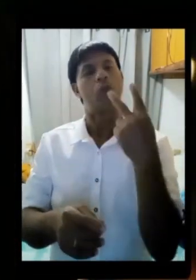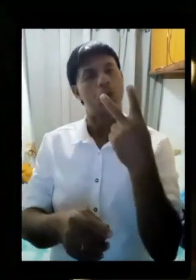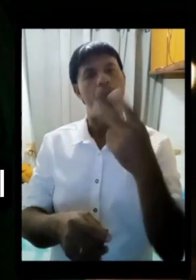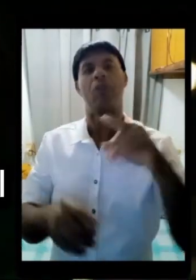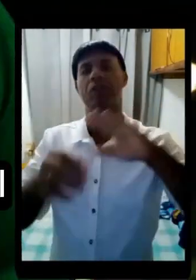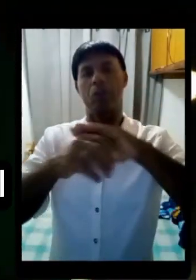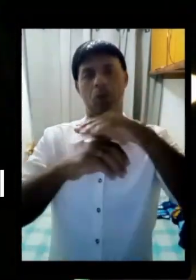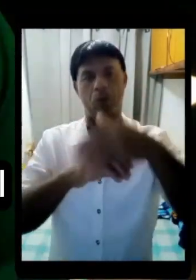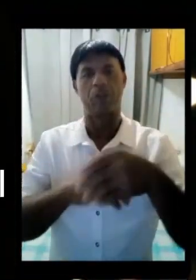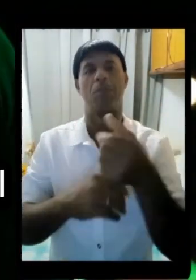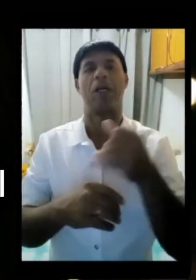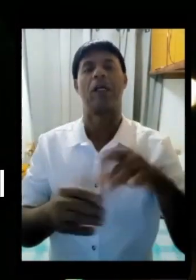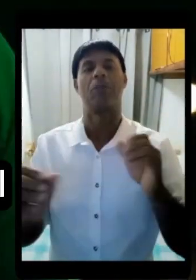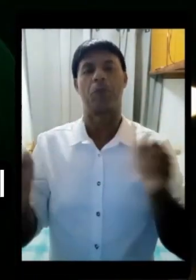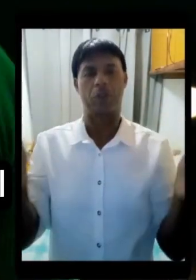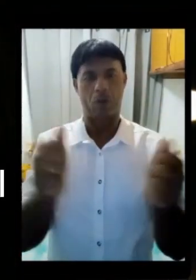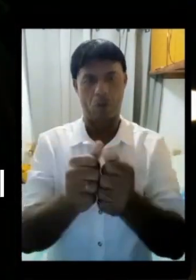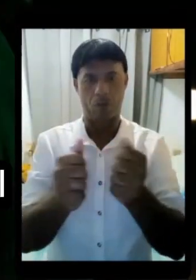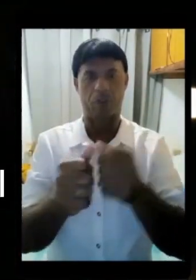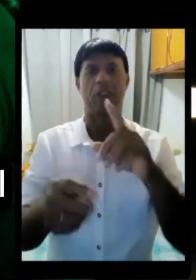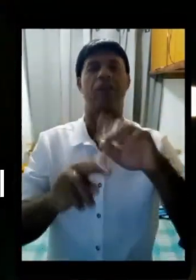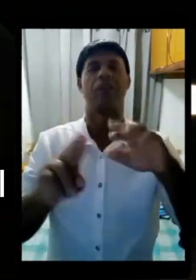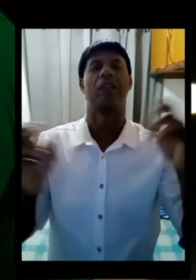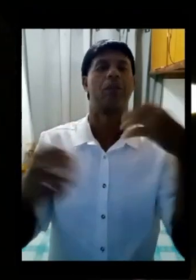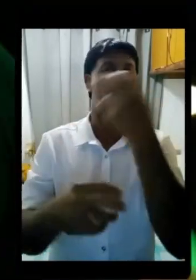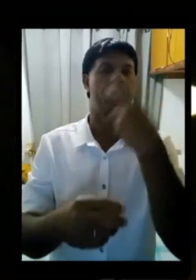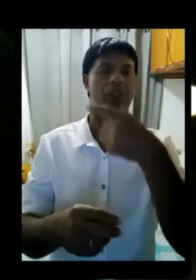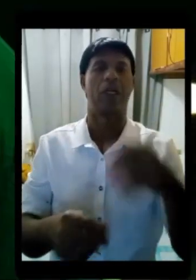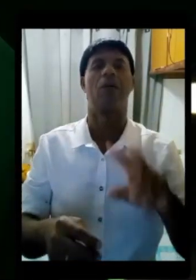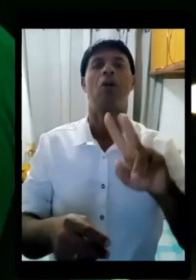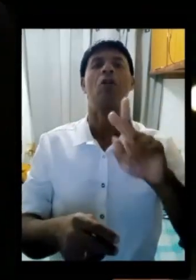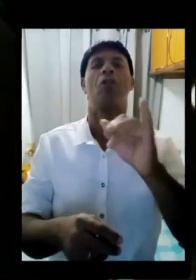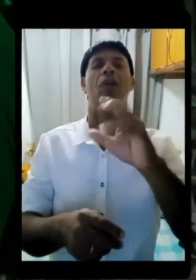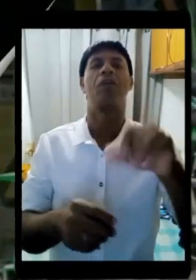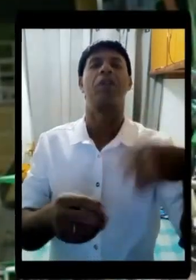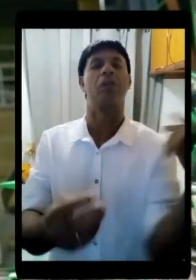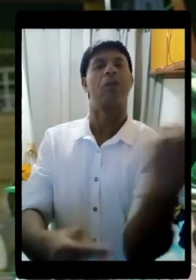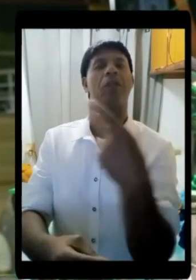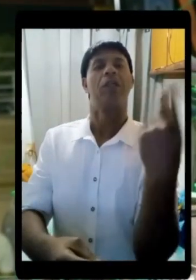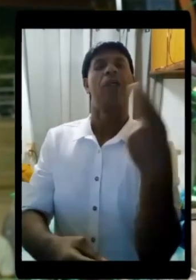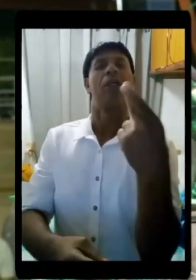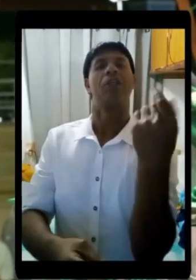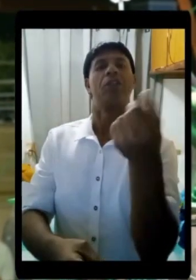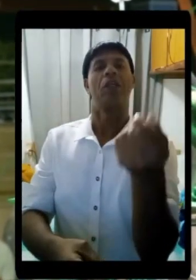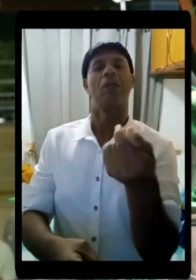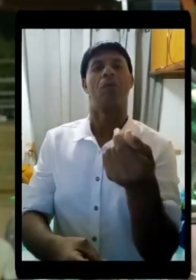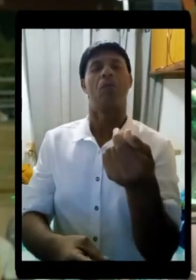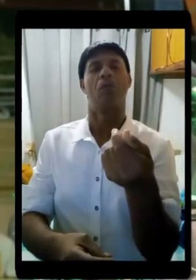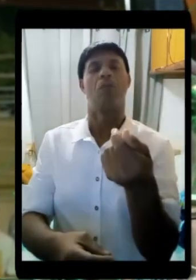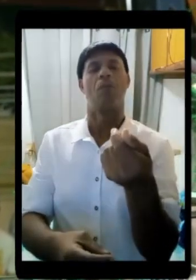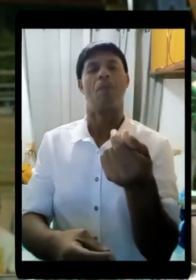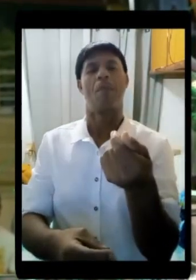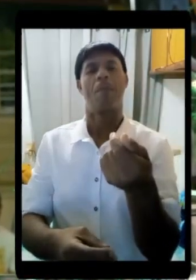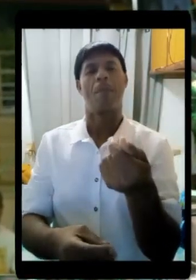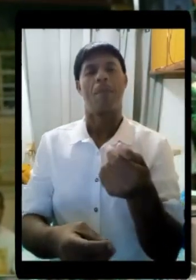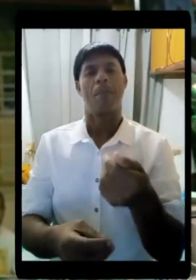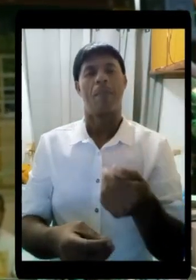duas noites marcadas pelo encontro da diversidade musical do Velho Chico e região.